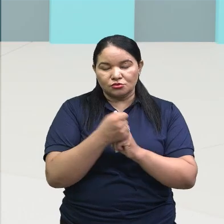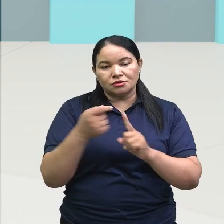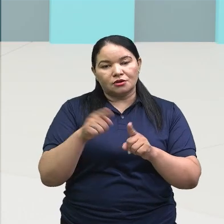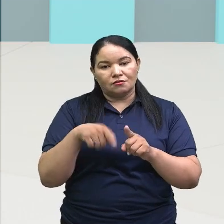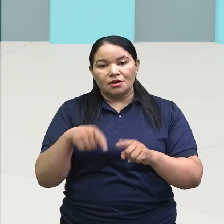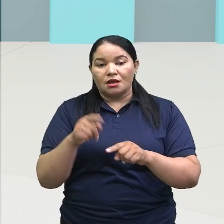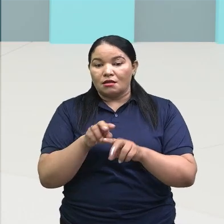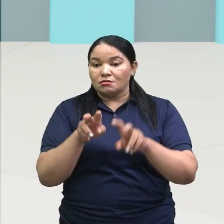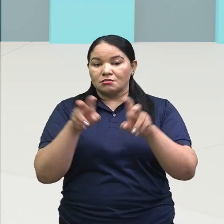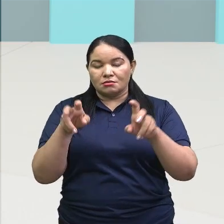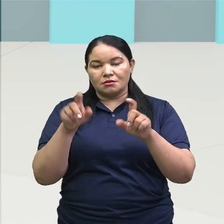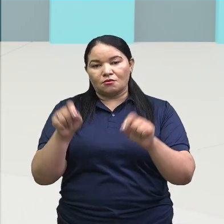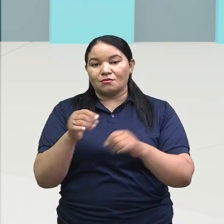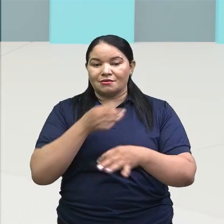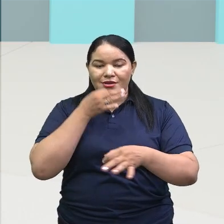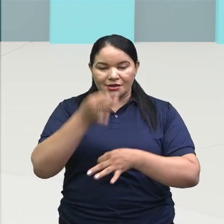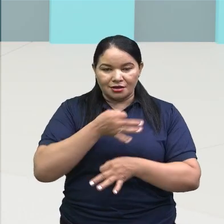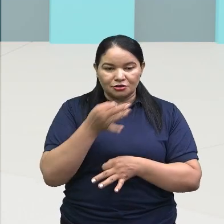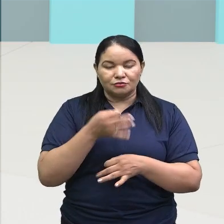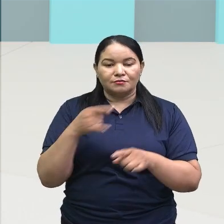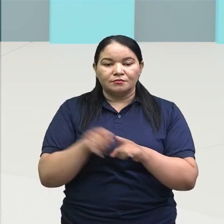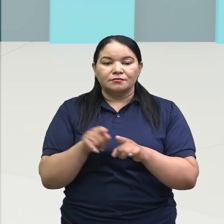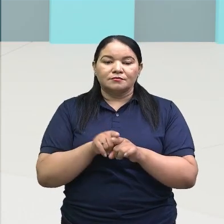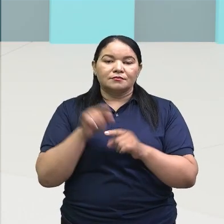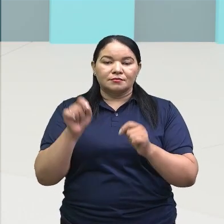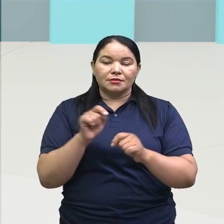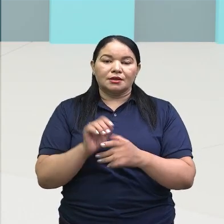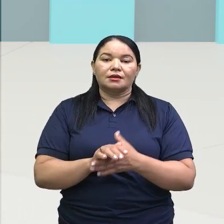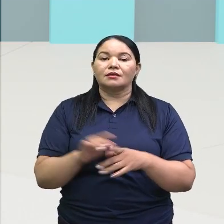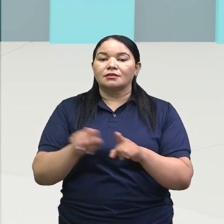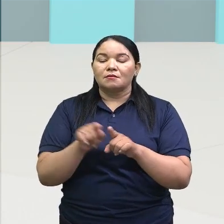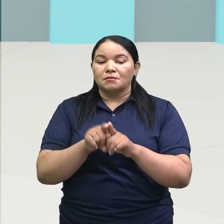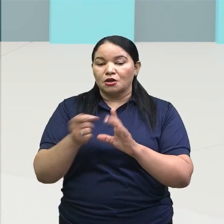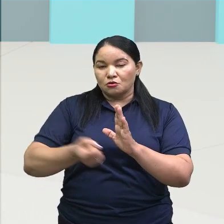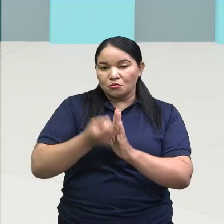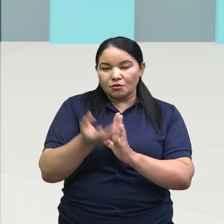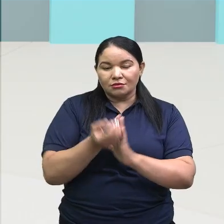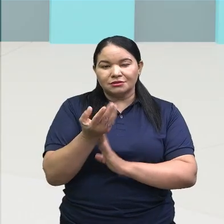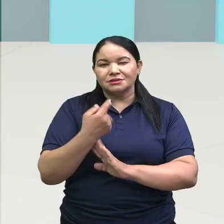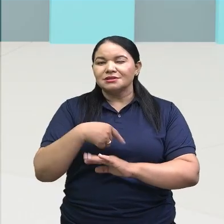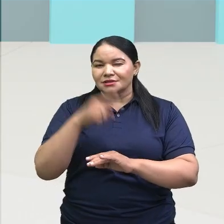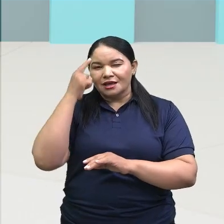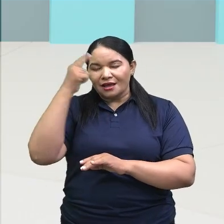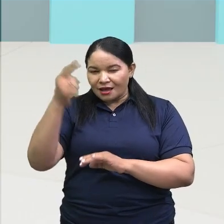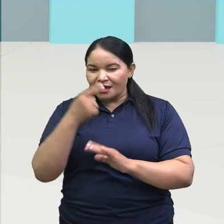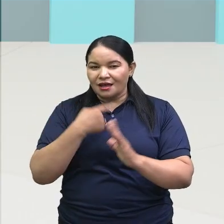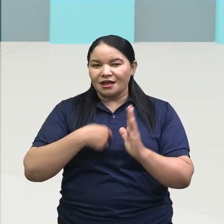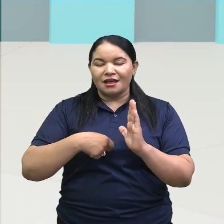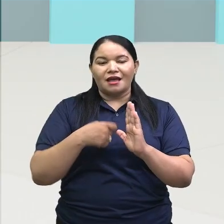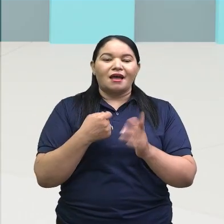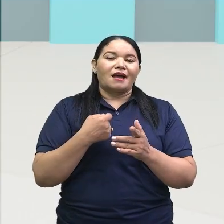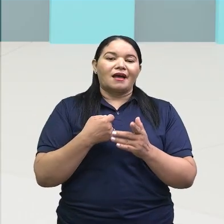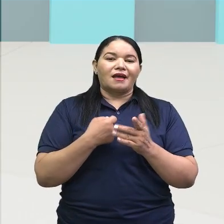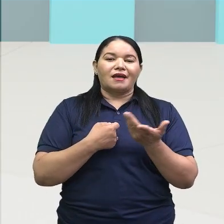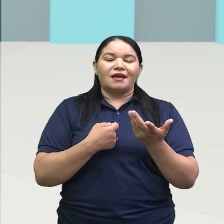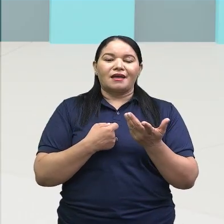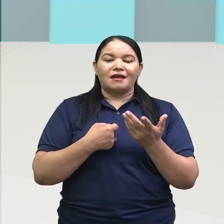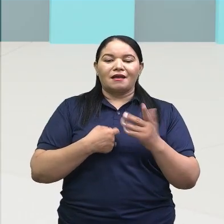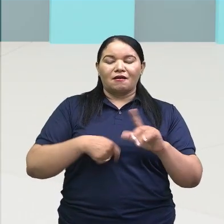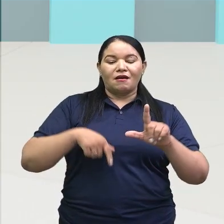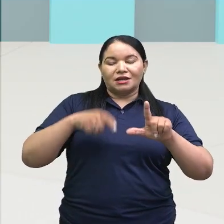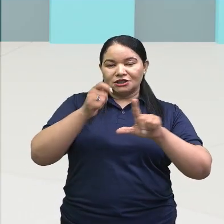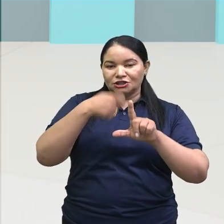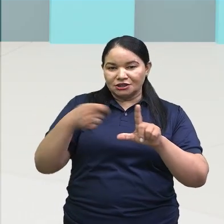textos aparecem sobretudo em prosa. O que isso quer dizer? Sabe aquele texto que você dá 2 dedos de margem, começa com a